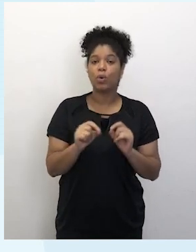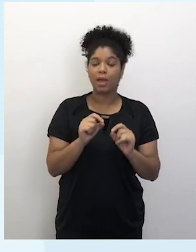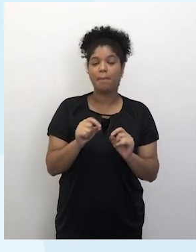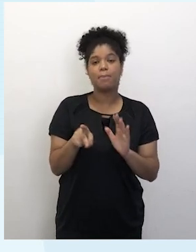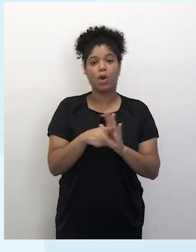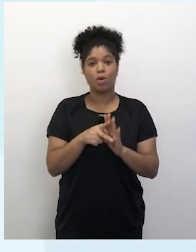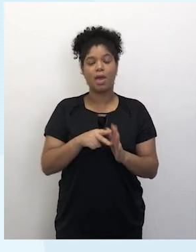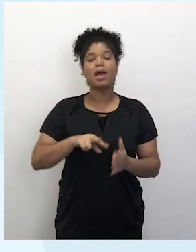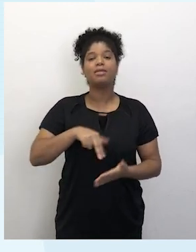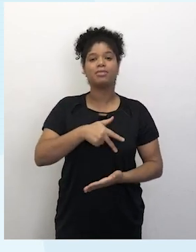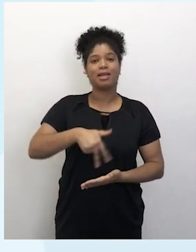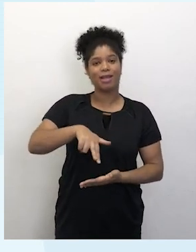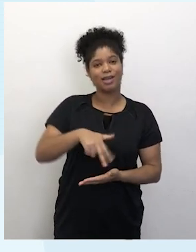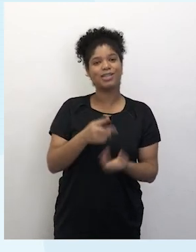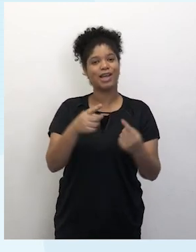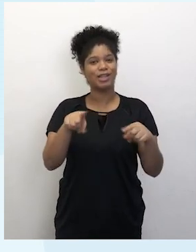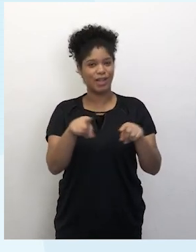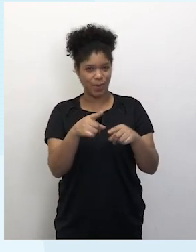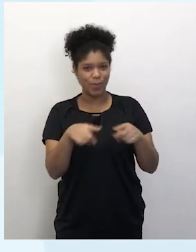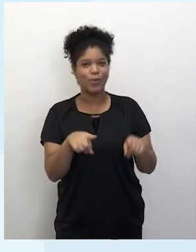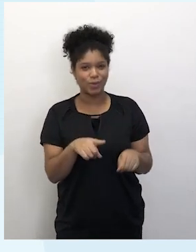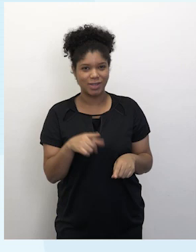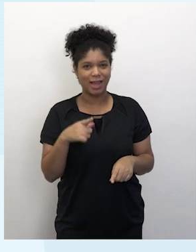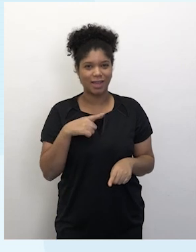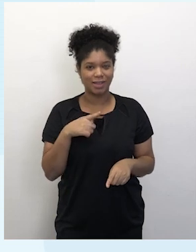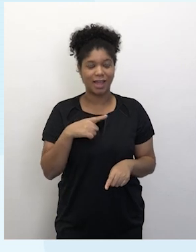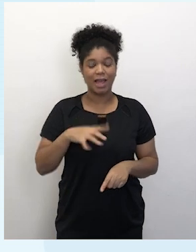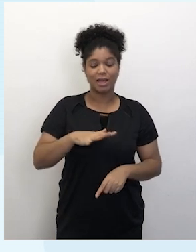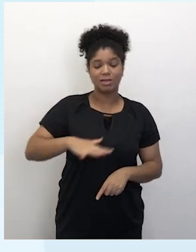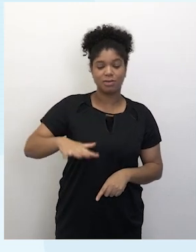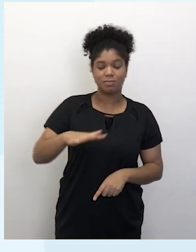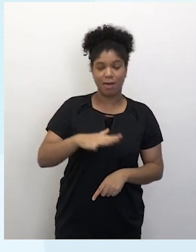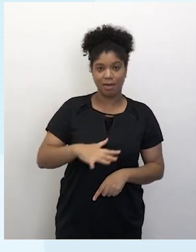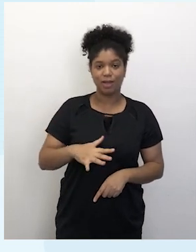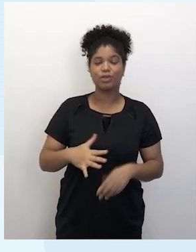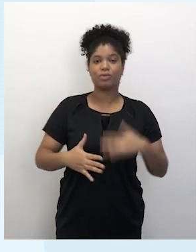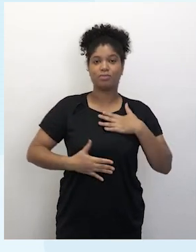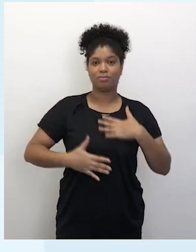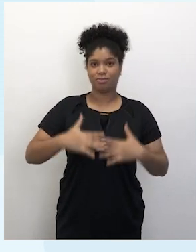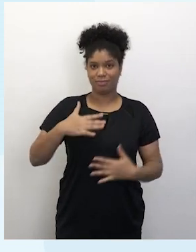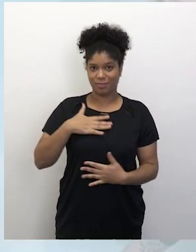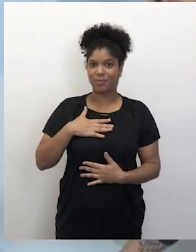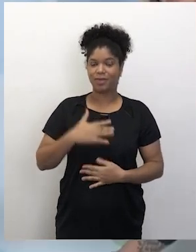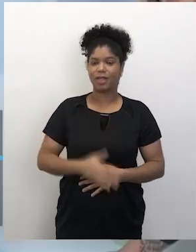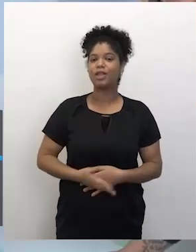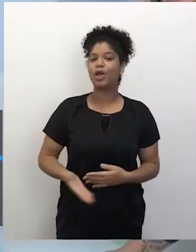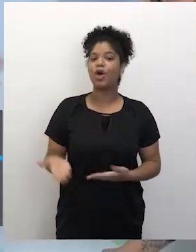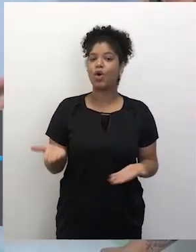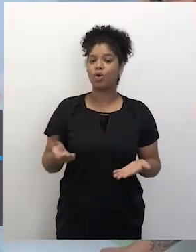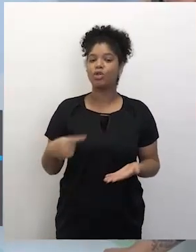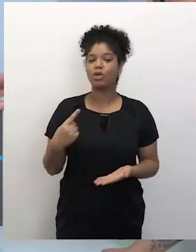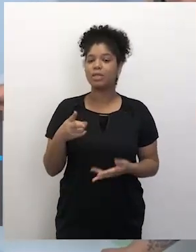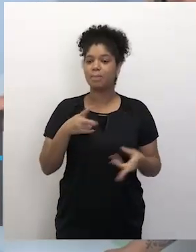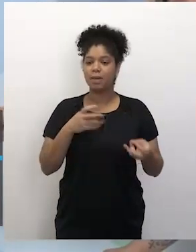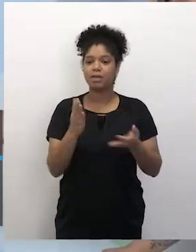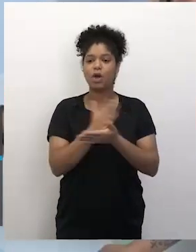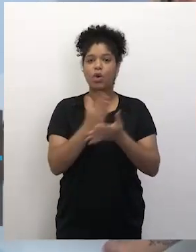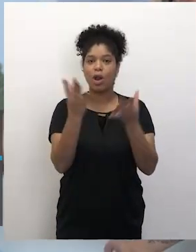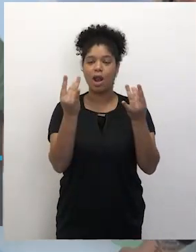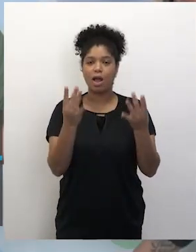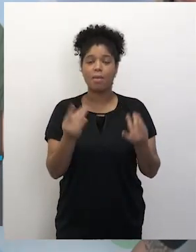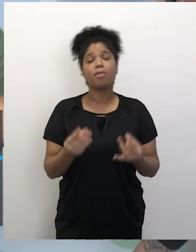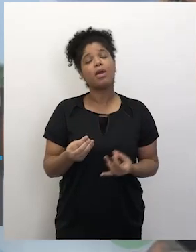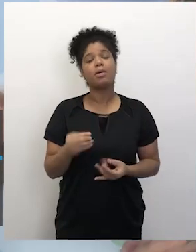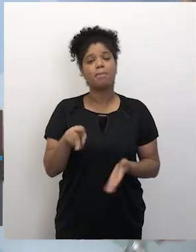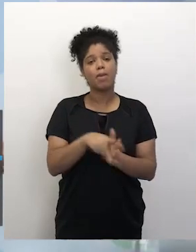espaço, gestos das danças urbanas. É isso, então hoje a aula nós vamos reconhecer alguns elementos